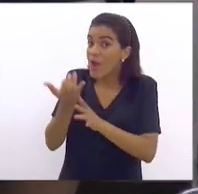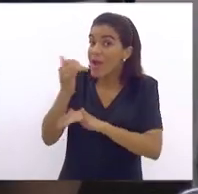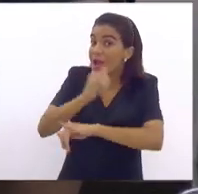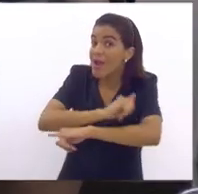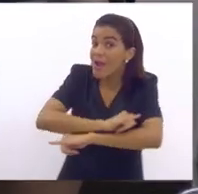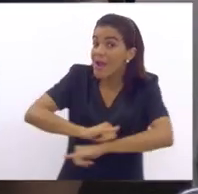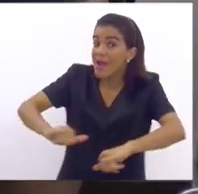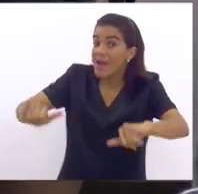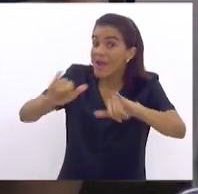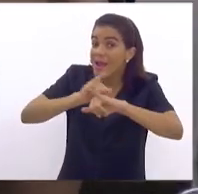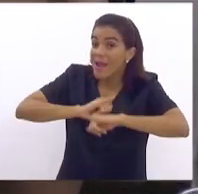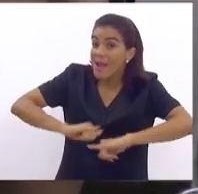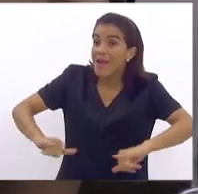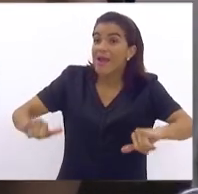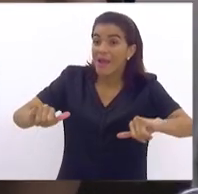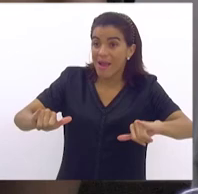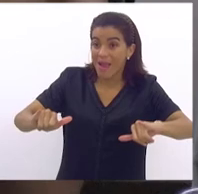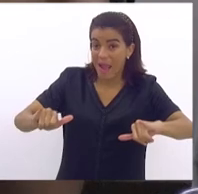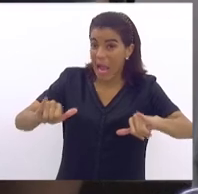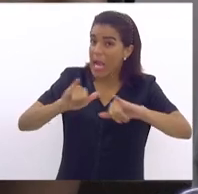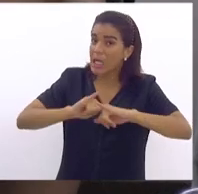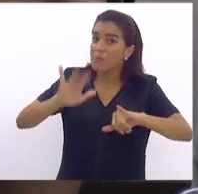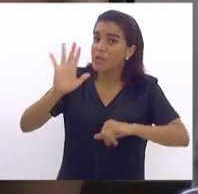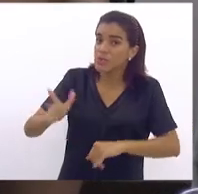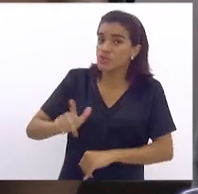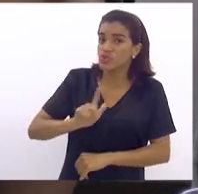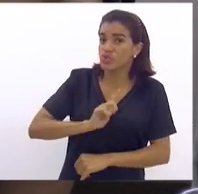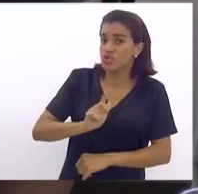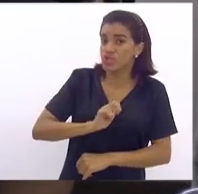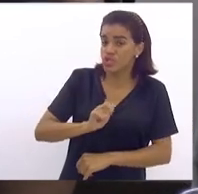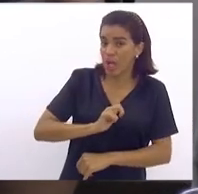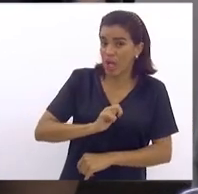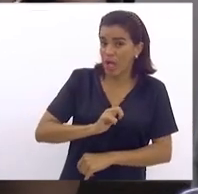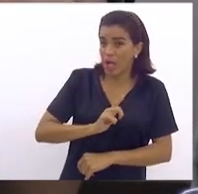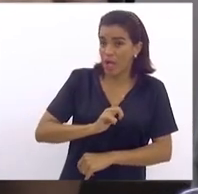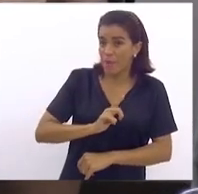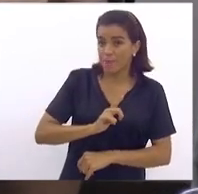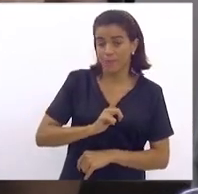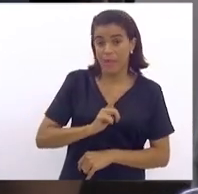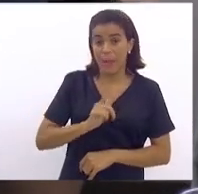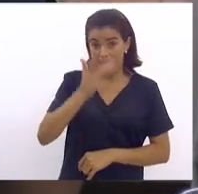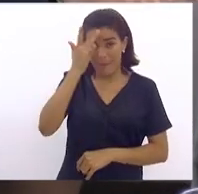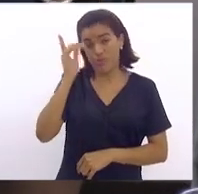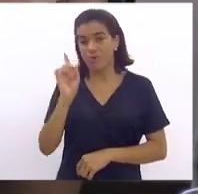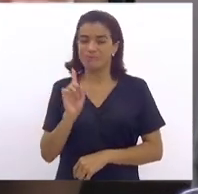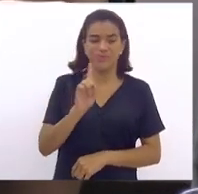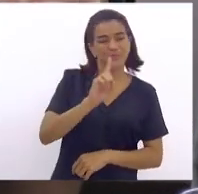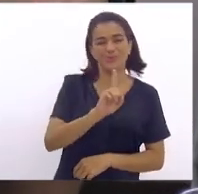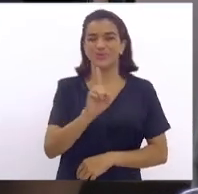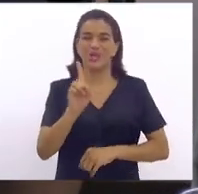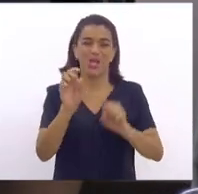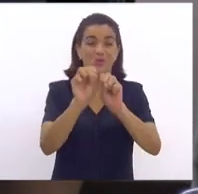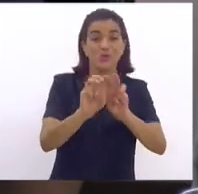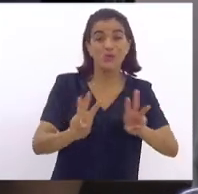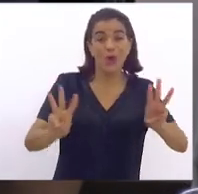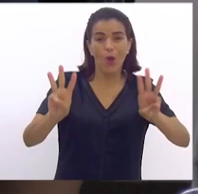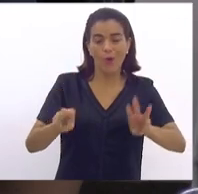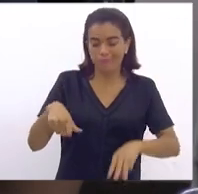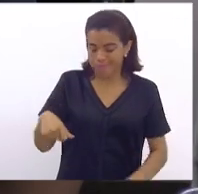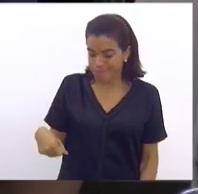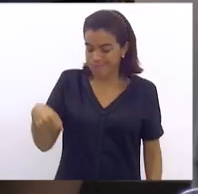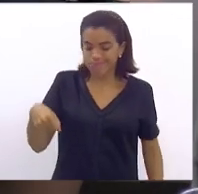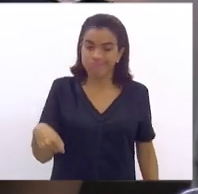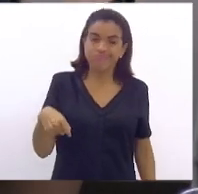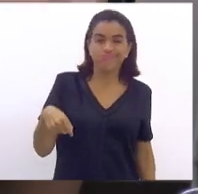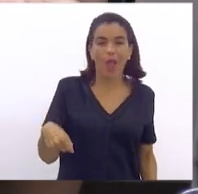campanha. Vai pegar a campanha existente e vai realizar. Evidentemente, quem entra no show vai trazer o